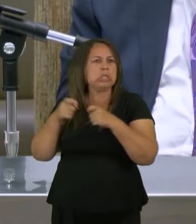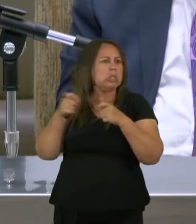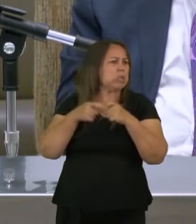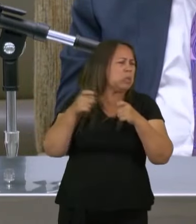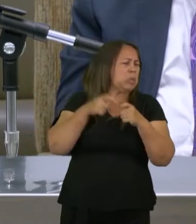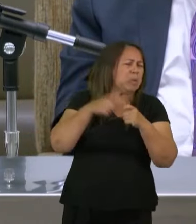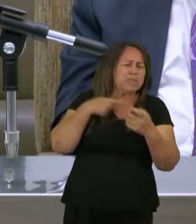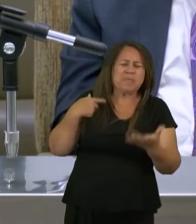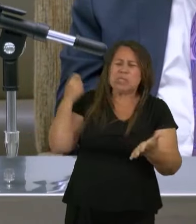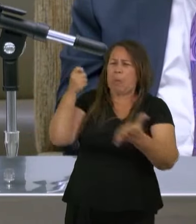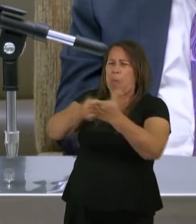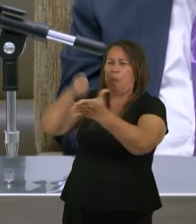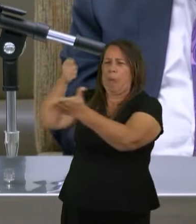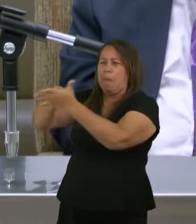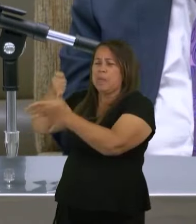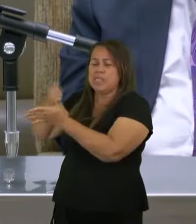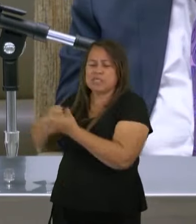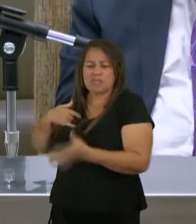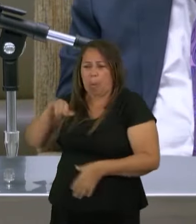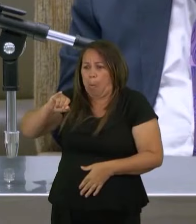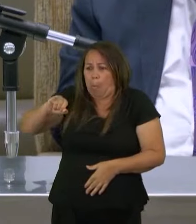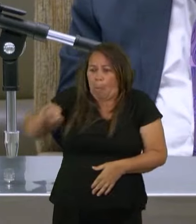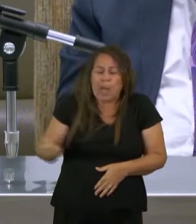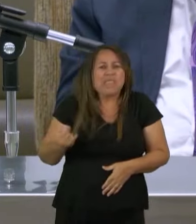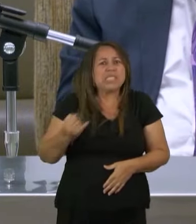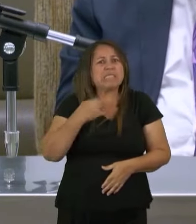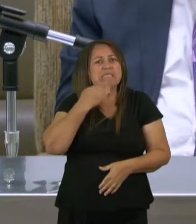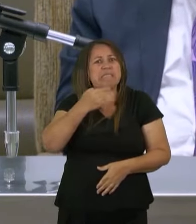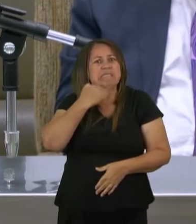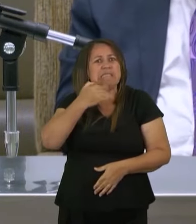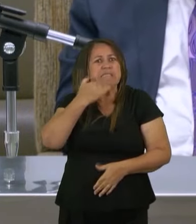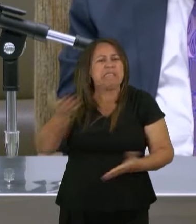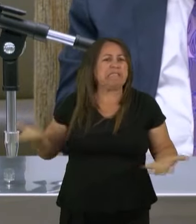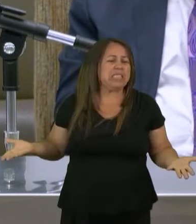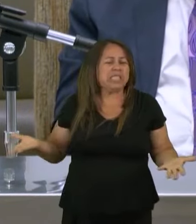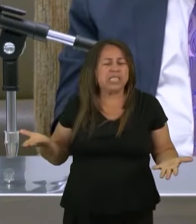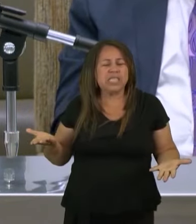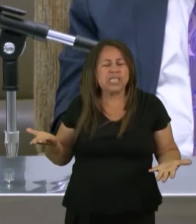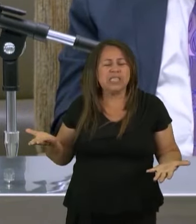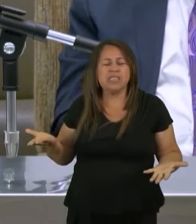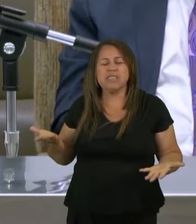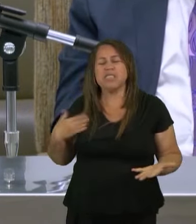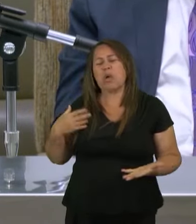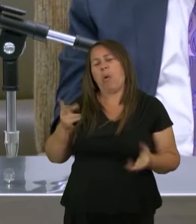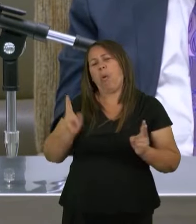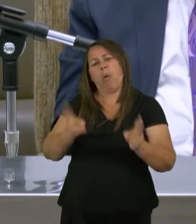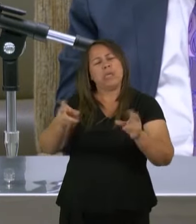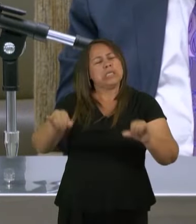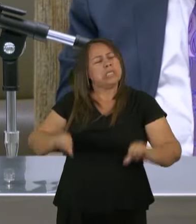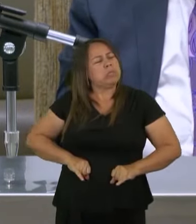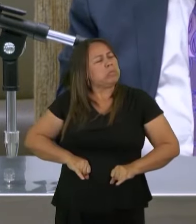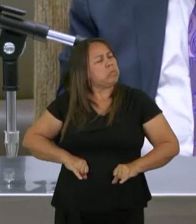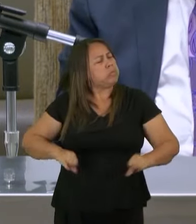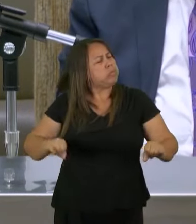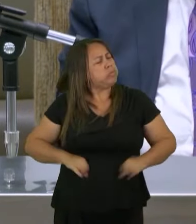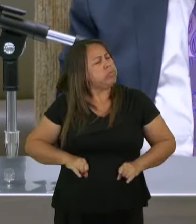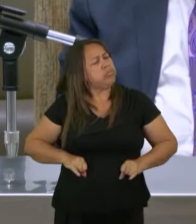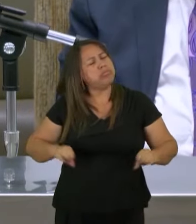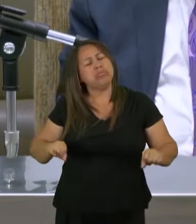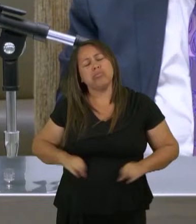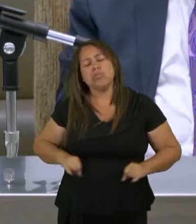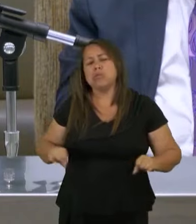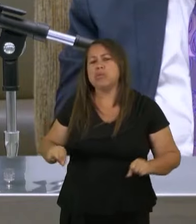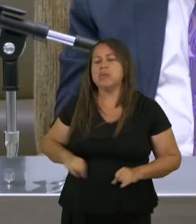tinha, nada lhe aproveitando isso, antes indo a pior. Ela passou pela